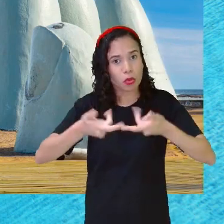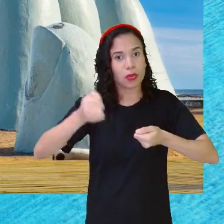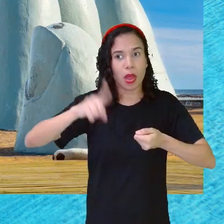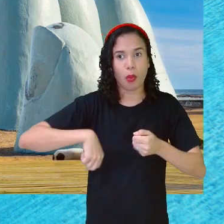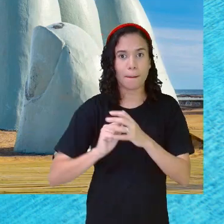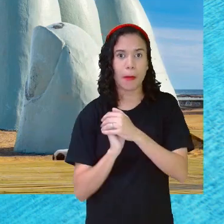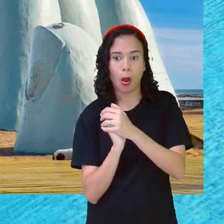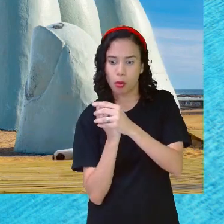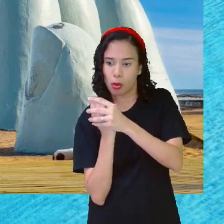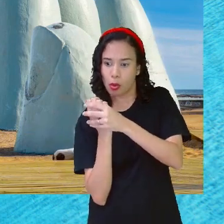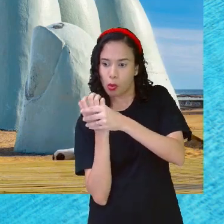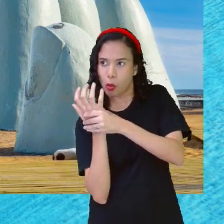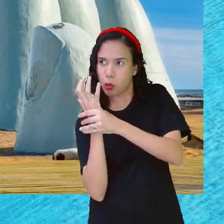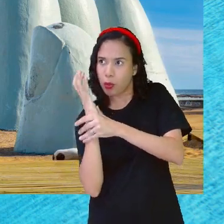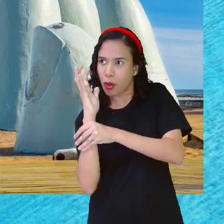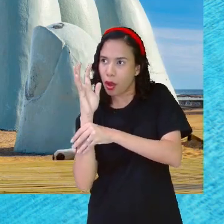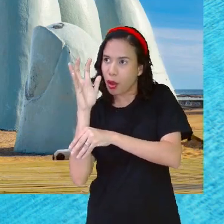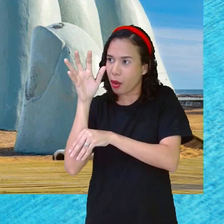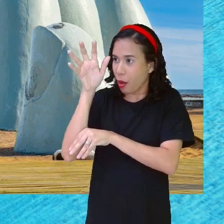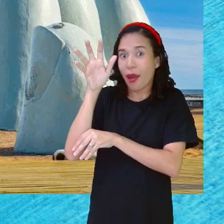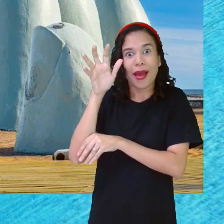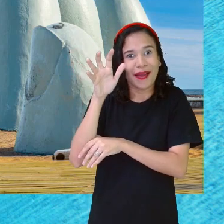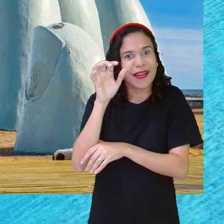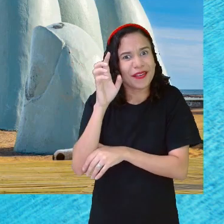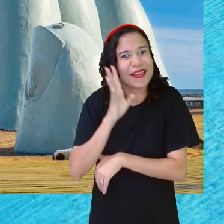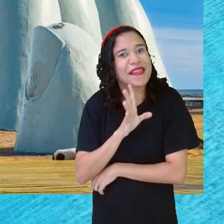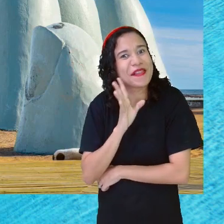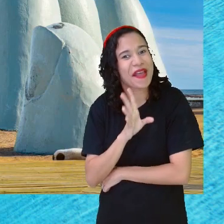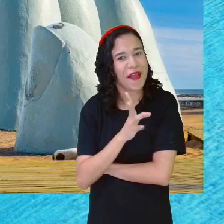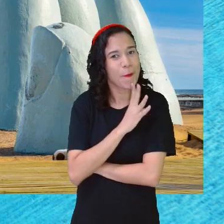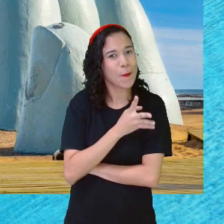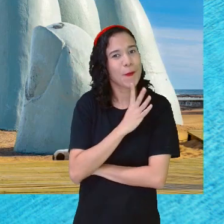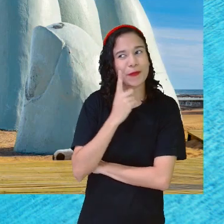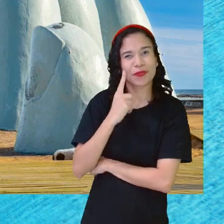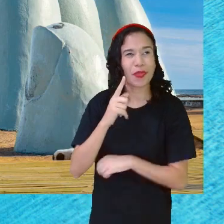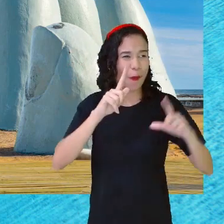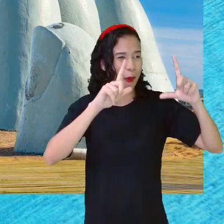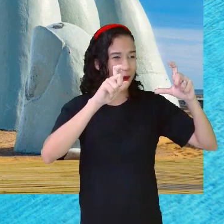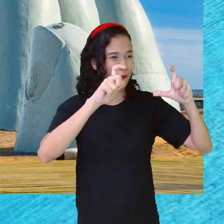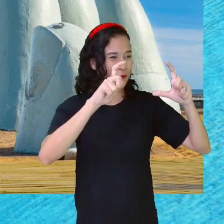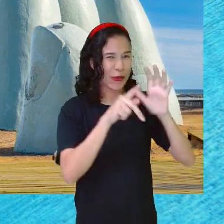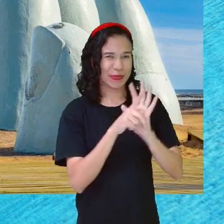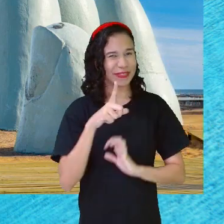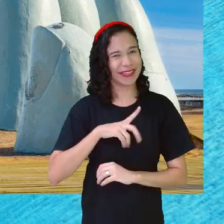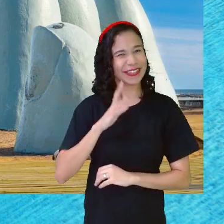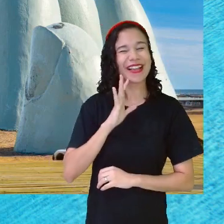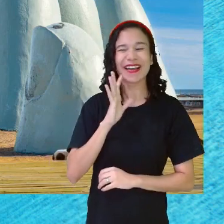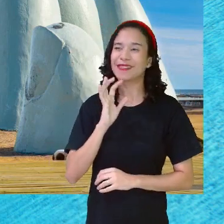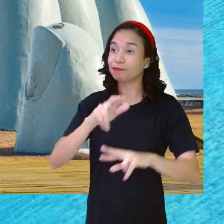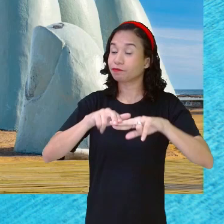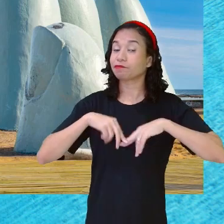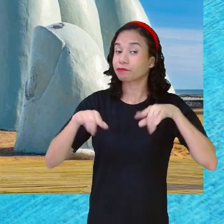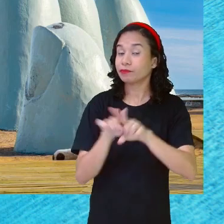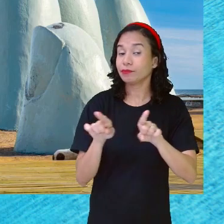assim saindo da areia. Ai, tem muita vontade de conhecer essa praia aí, tirar uma fotografia nessa mão. E também